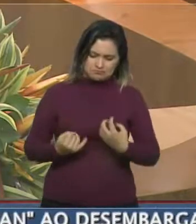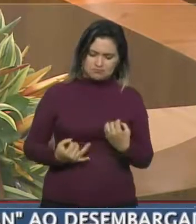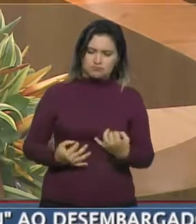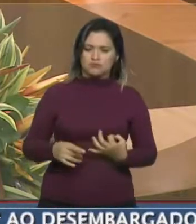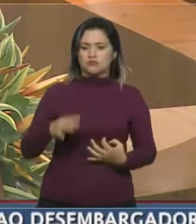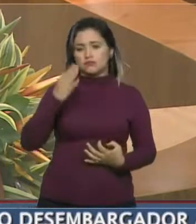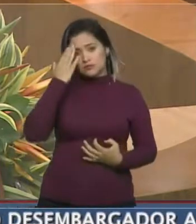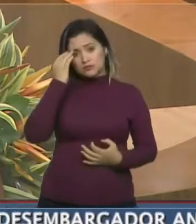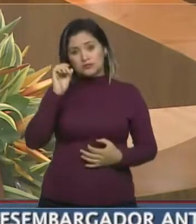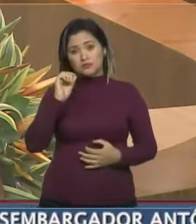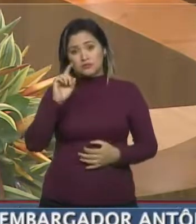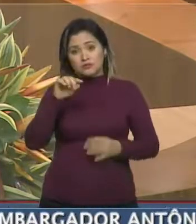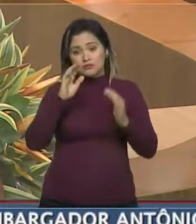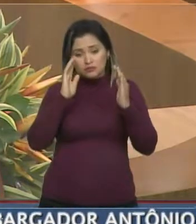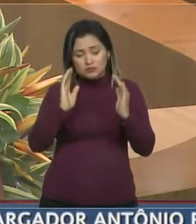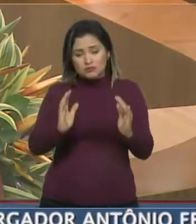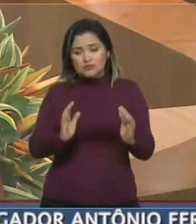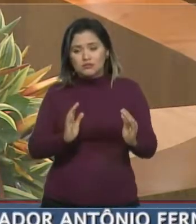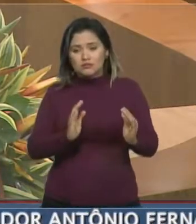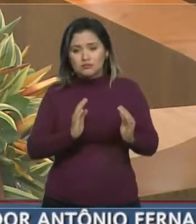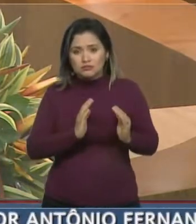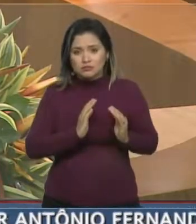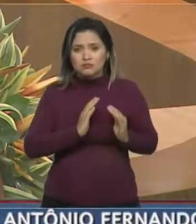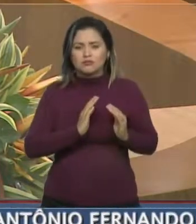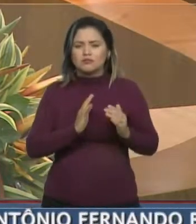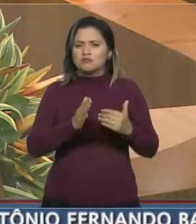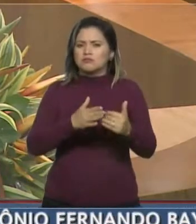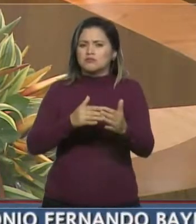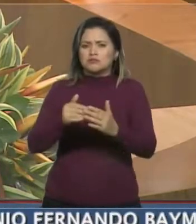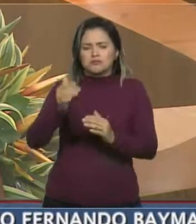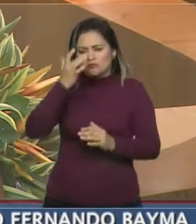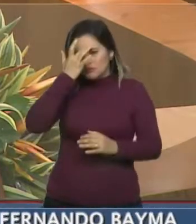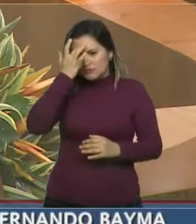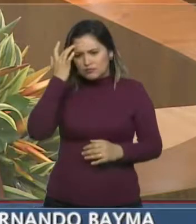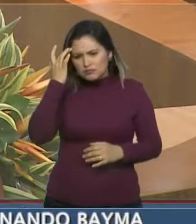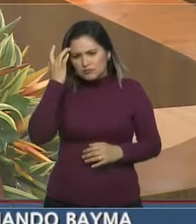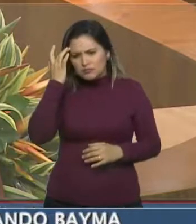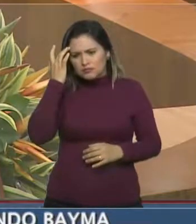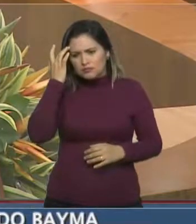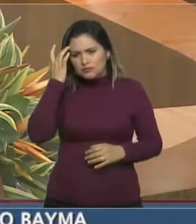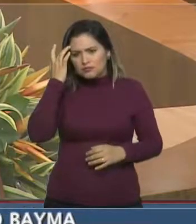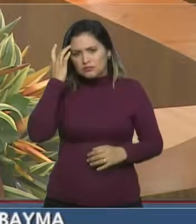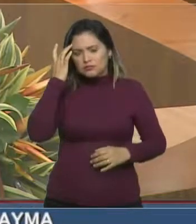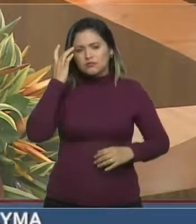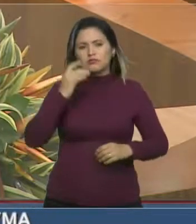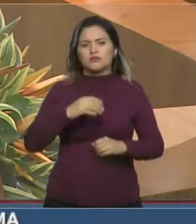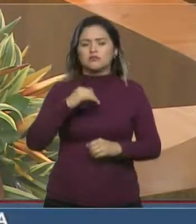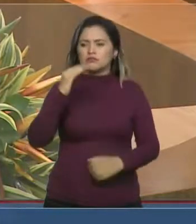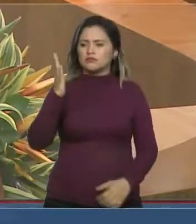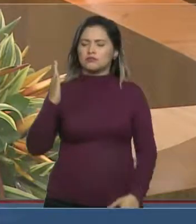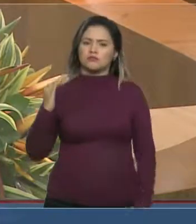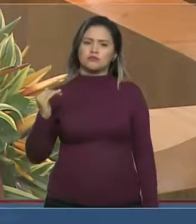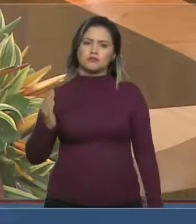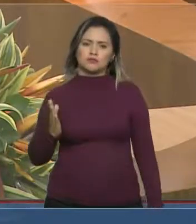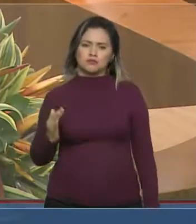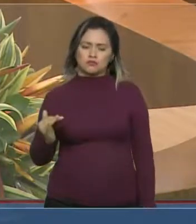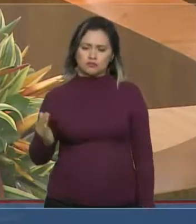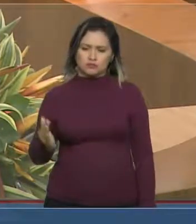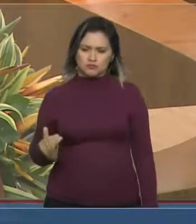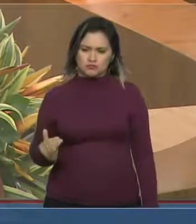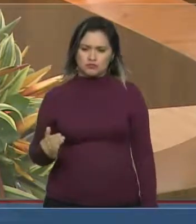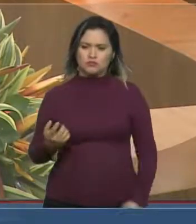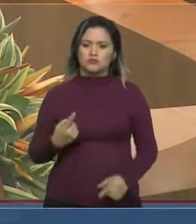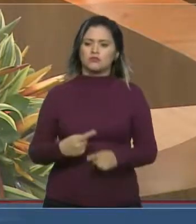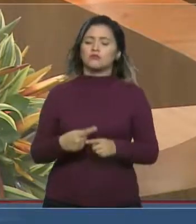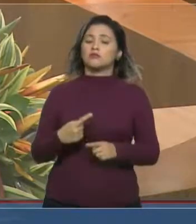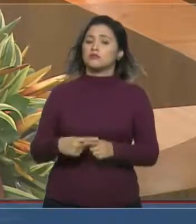uma honraria a qualquer cidadão, não maranhense, mas até brasileiro. Porque o fato de